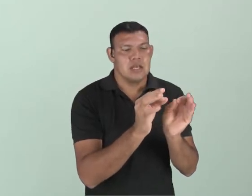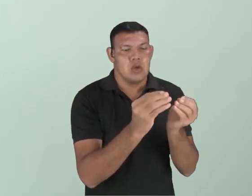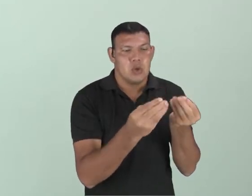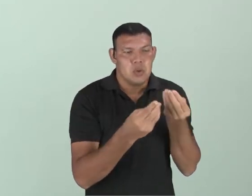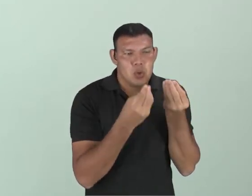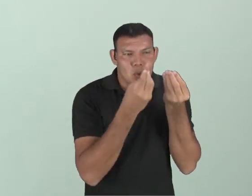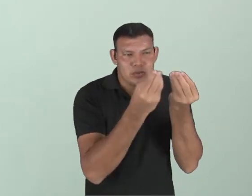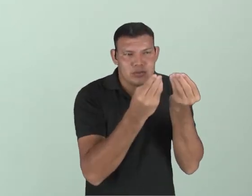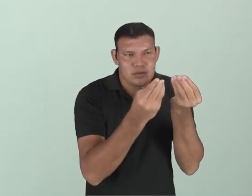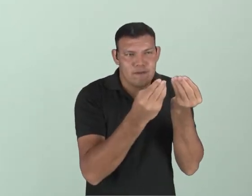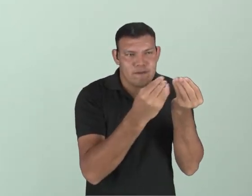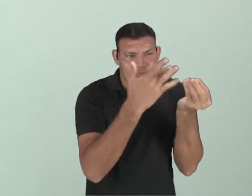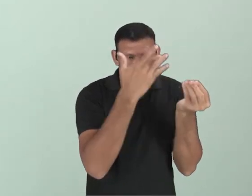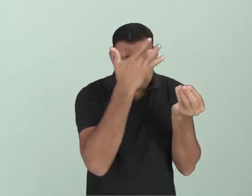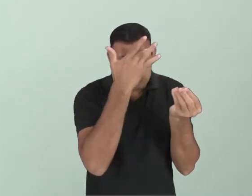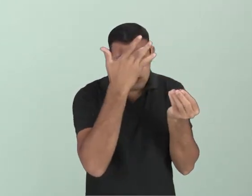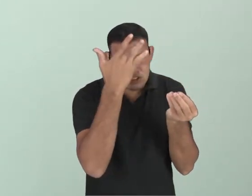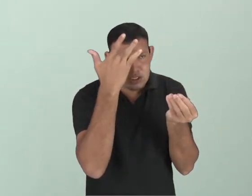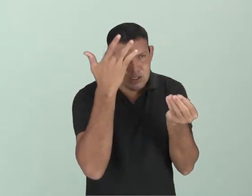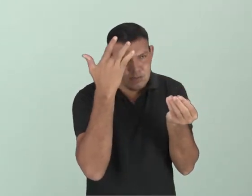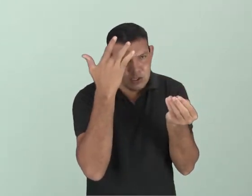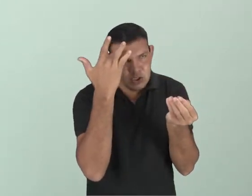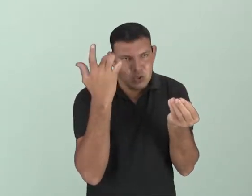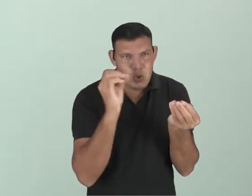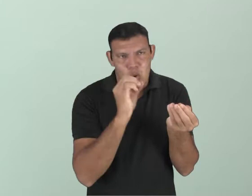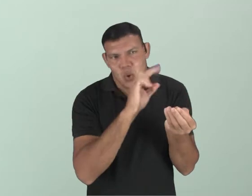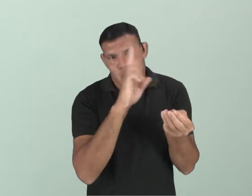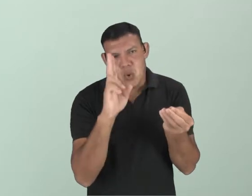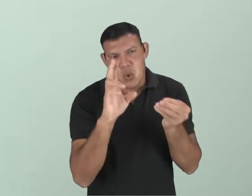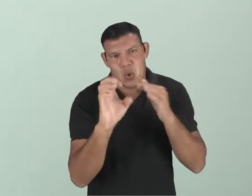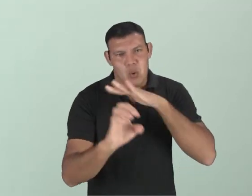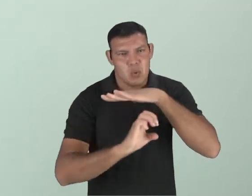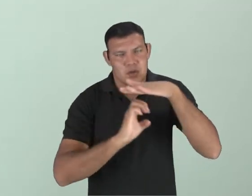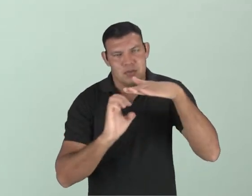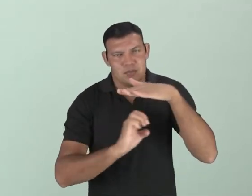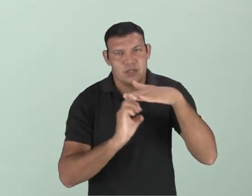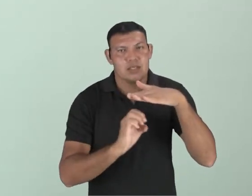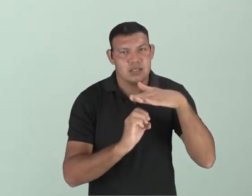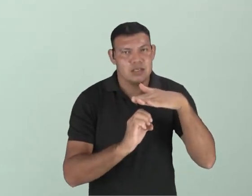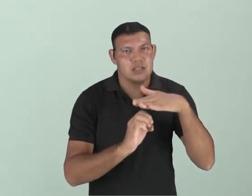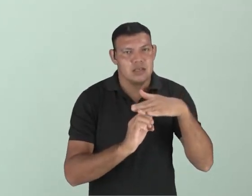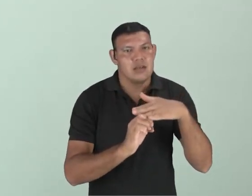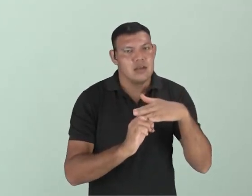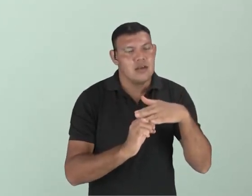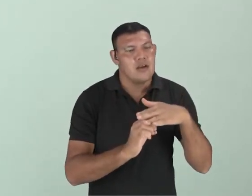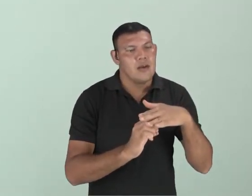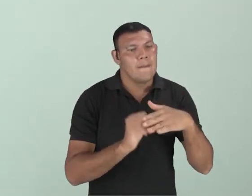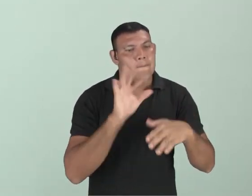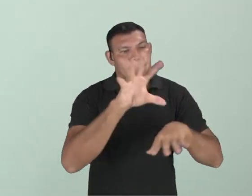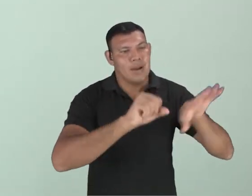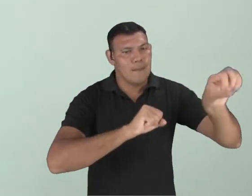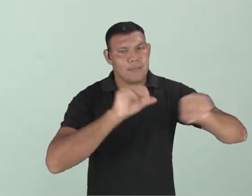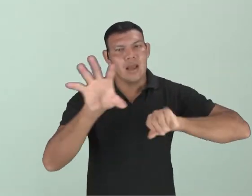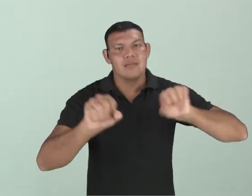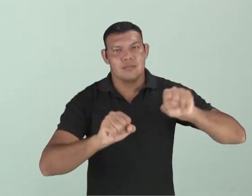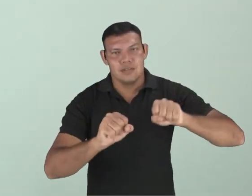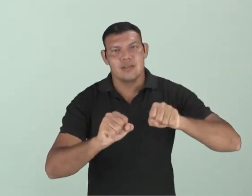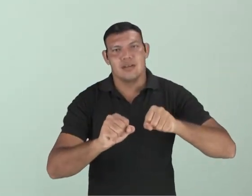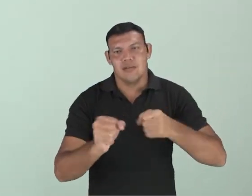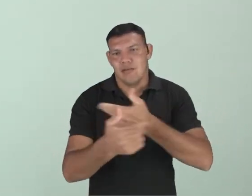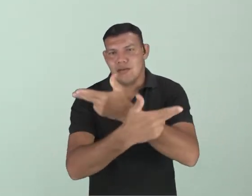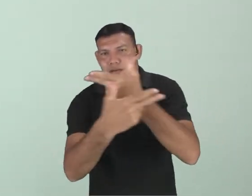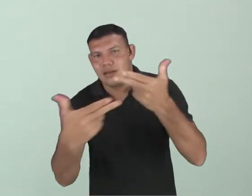entregar, vender para outra indústria, que seria os bens de consumo, que aí é onde a gente vai pegar já os produtos prontos